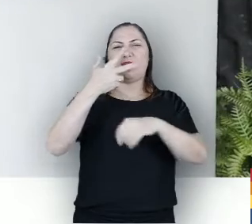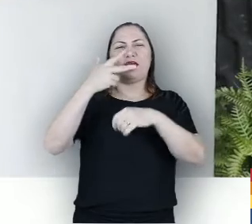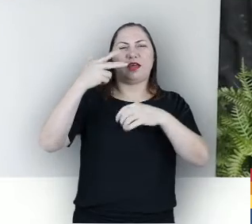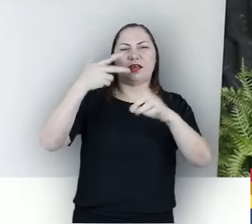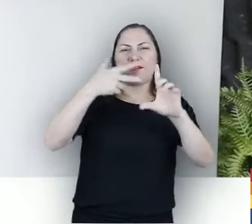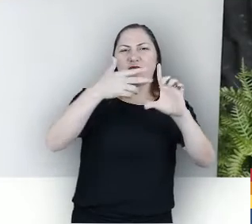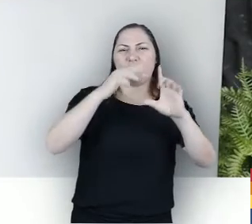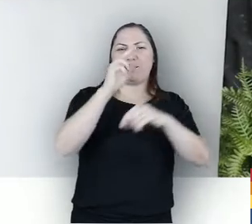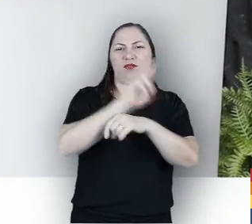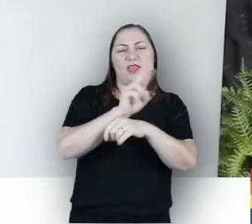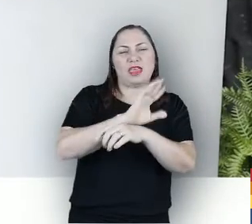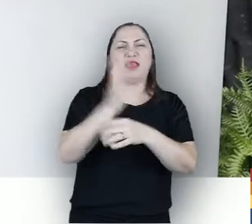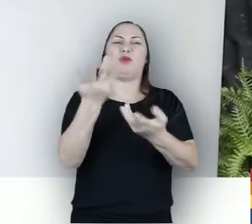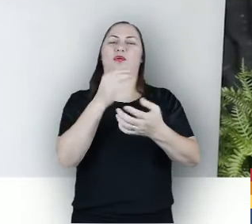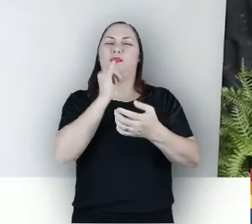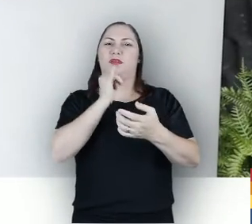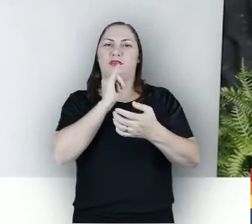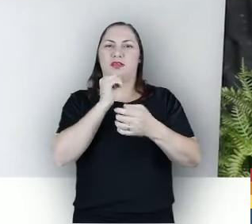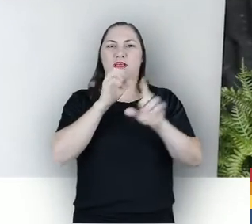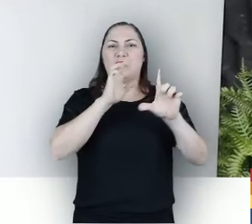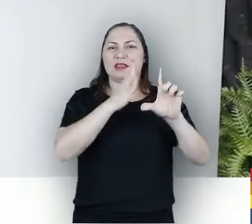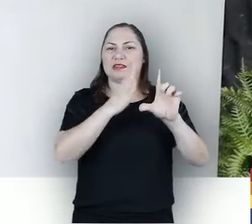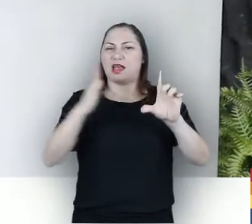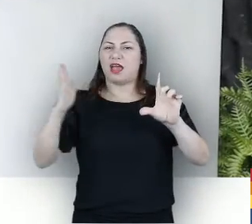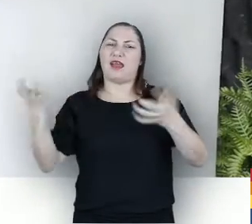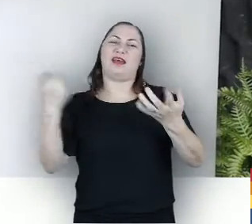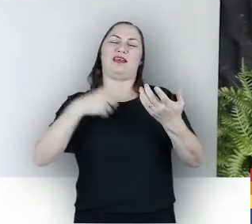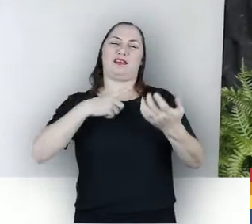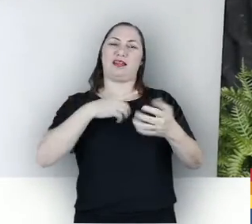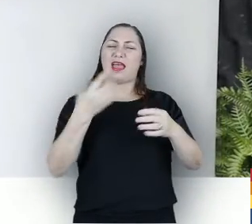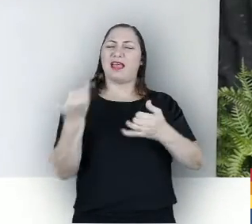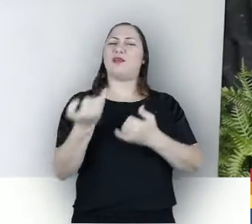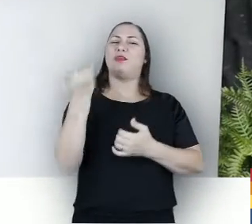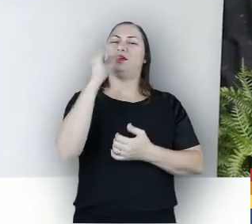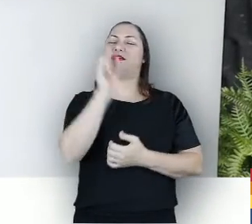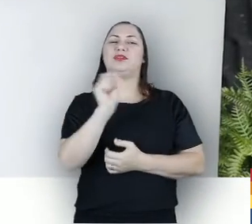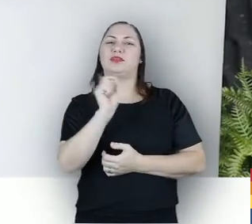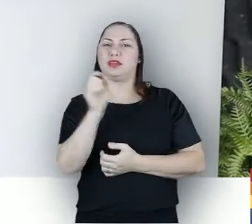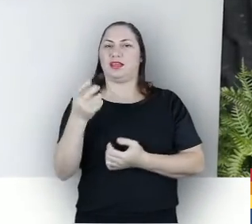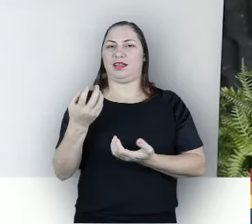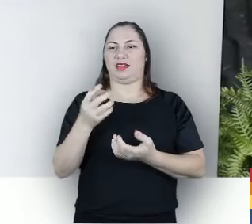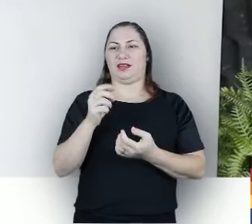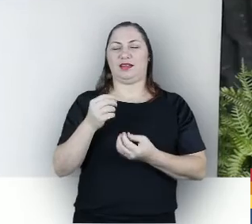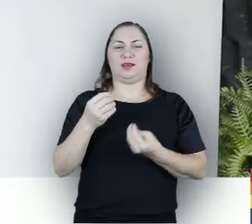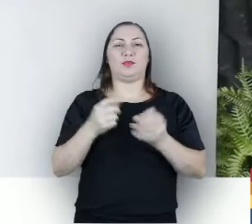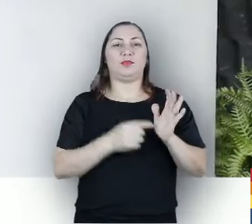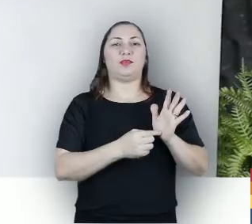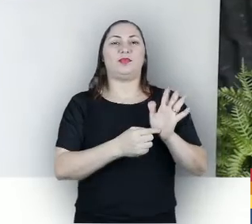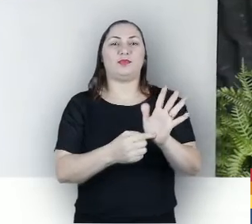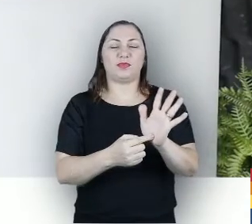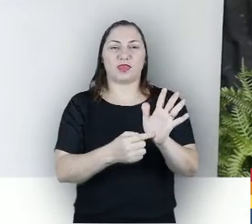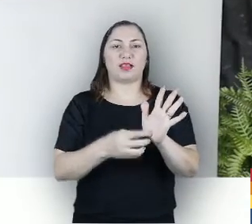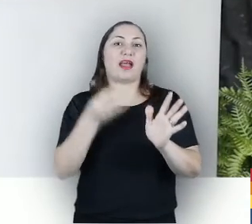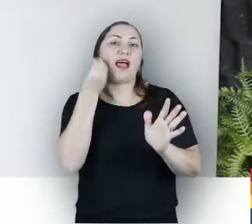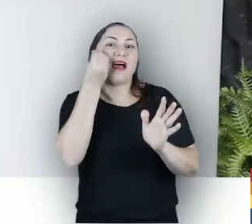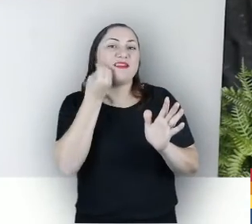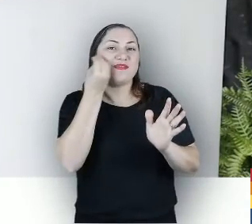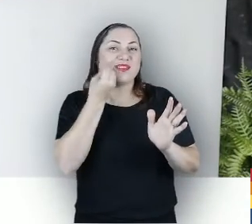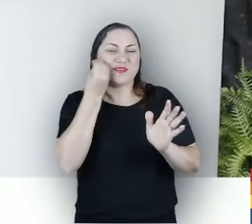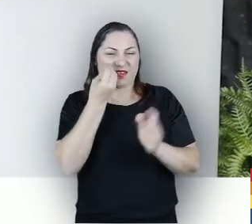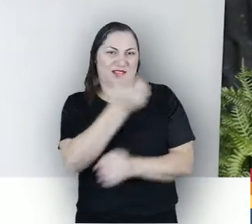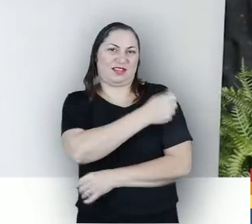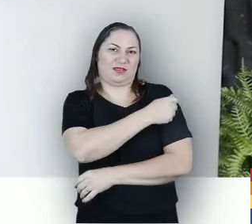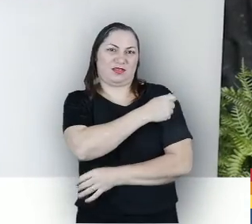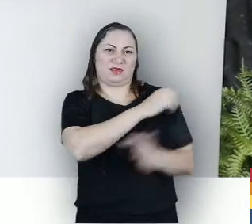interessante isso, tanto o exemplo como tu colocas aí do jogo, né, trazendo, ela colocou como na atividade, trouxe filme, série